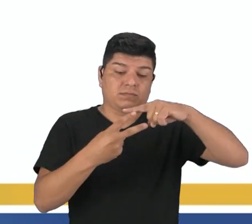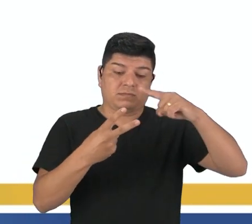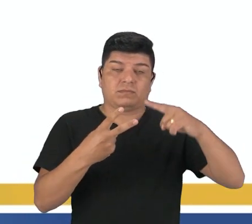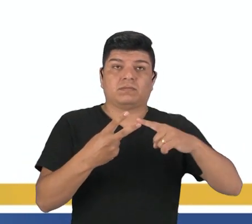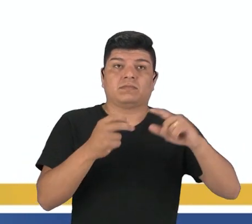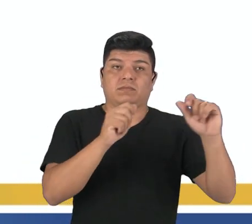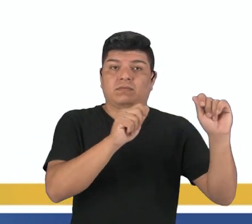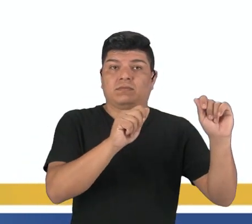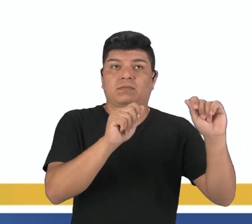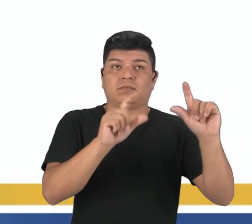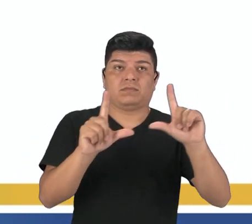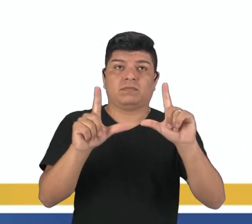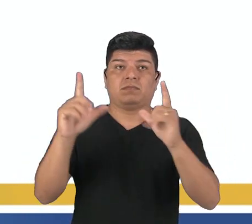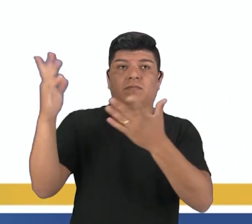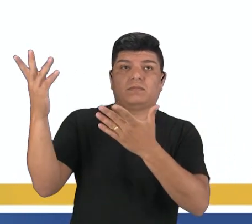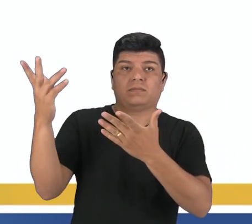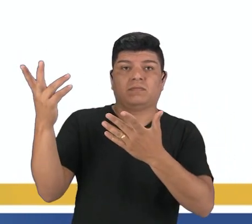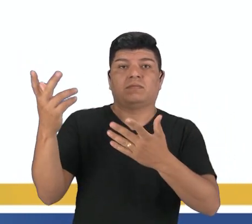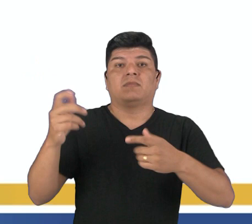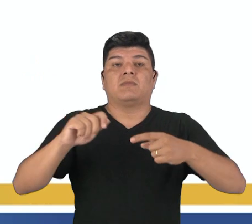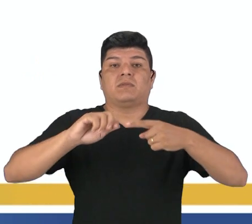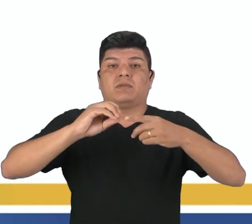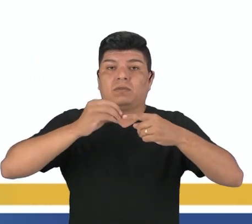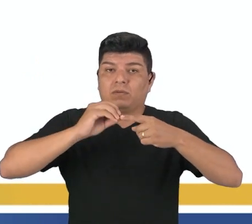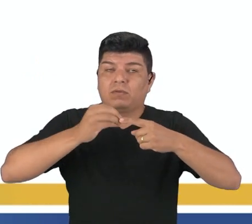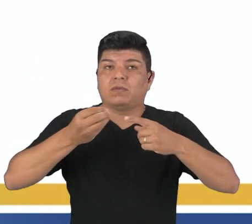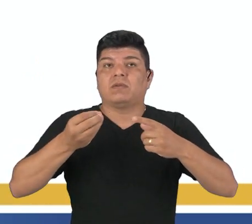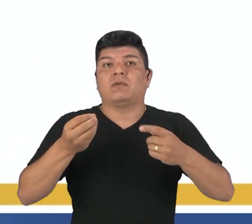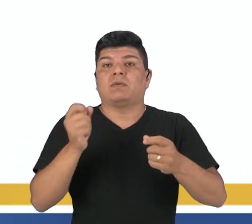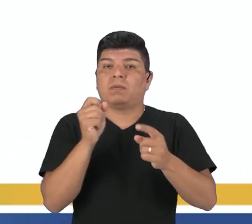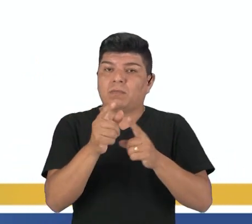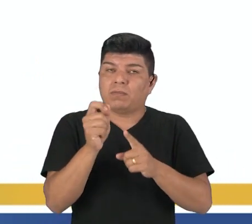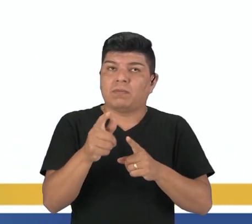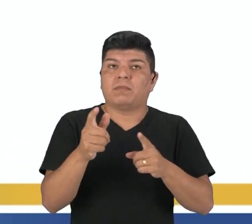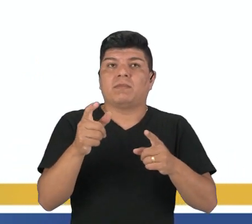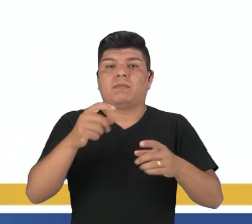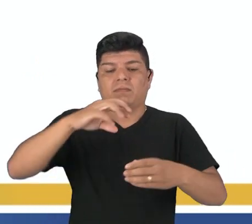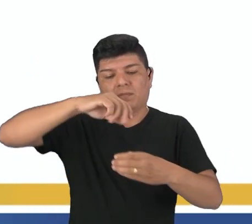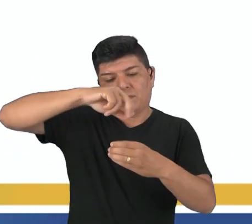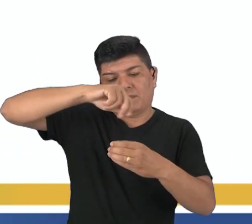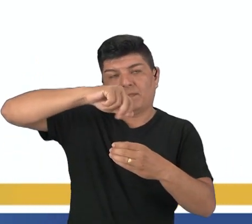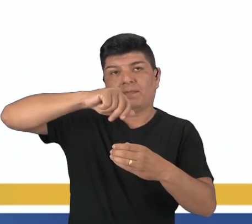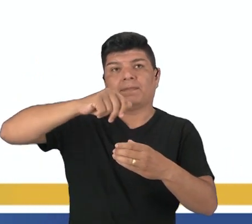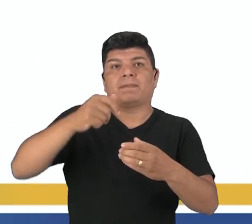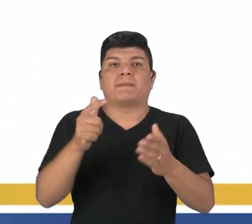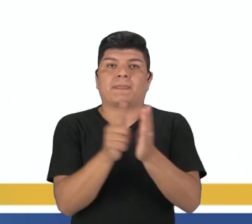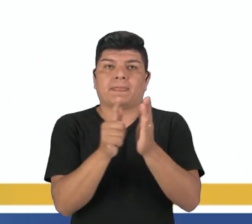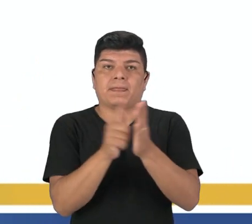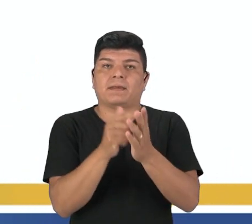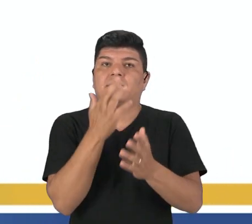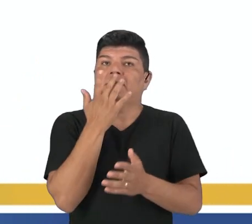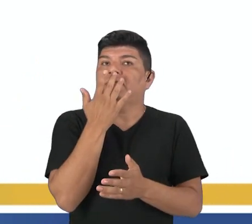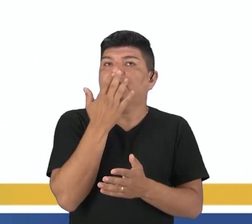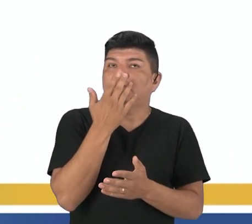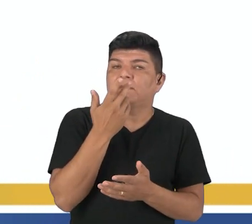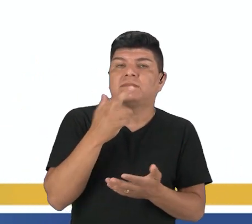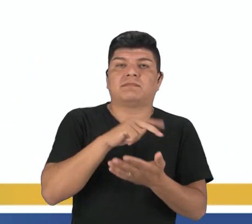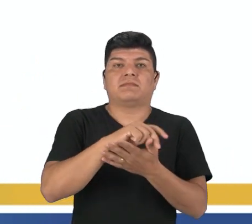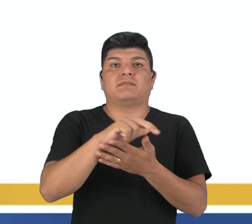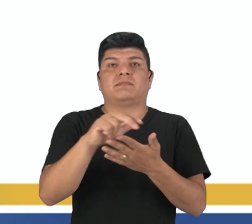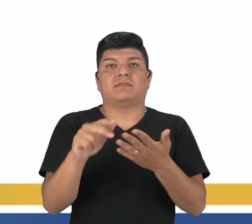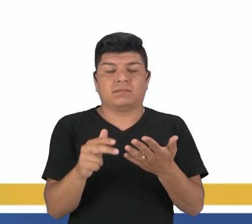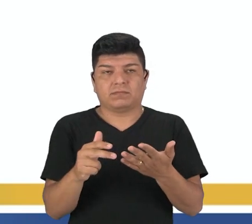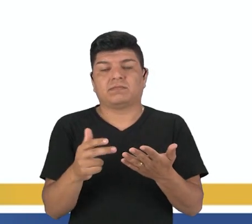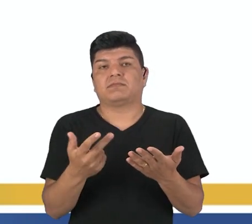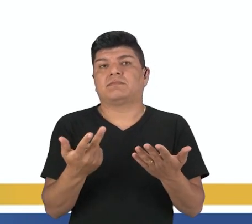nessa tela. Eu tenho feijões, milho, tampinhas, barbantes, papéis coloridos, algodão e